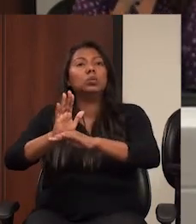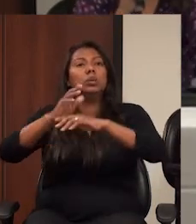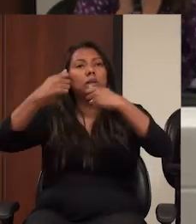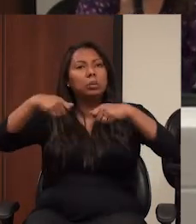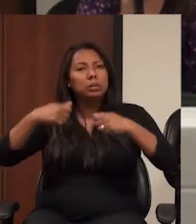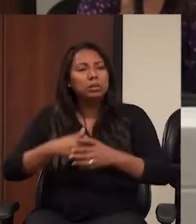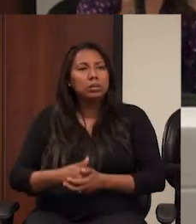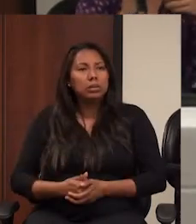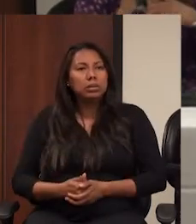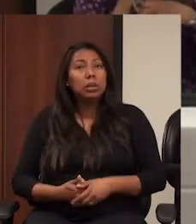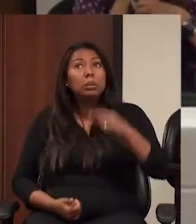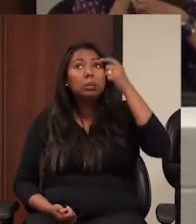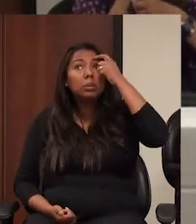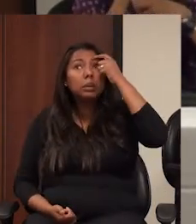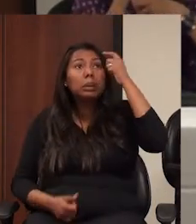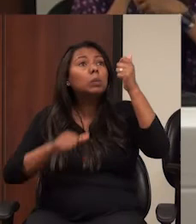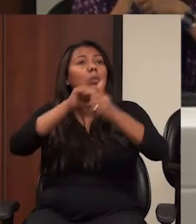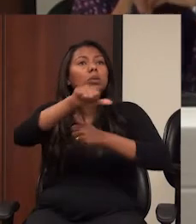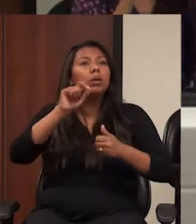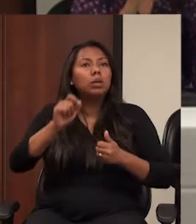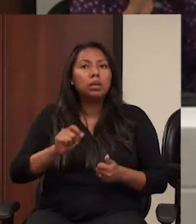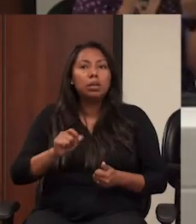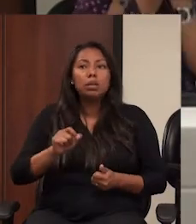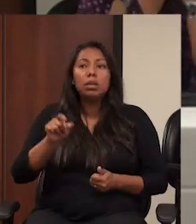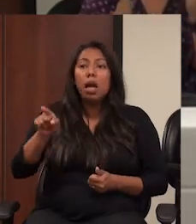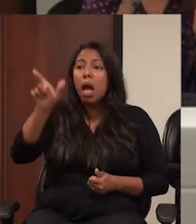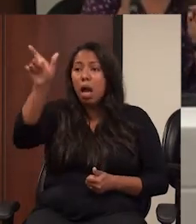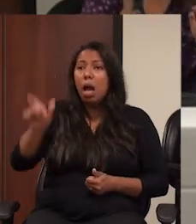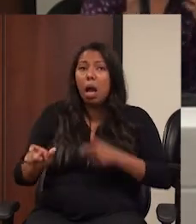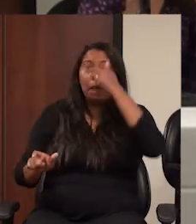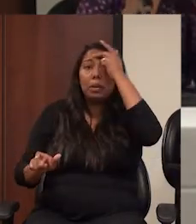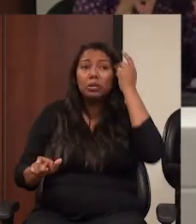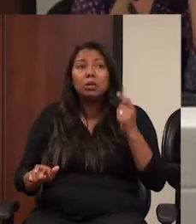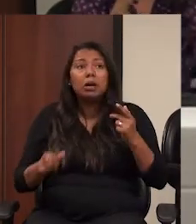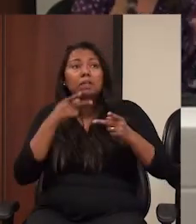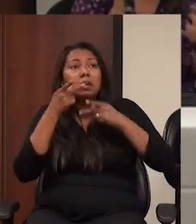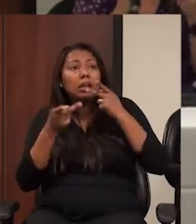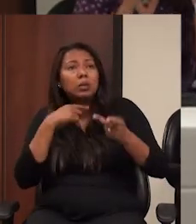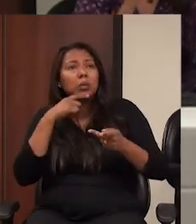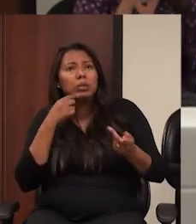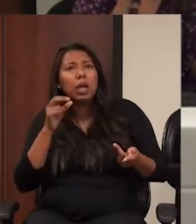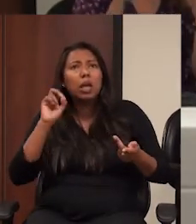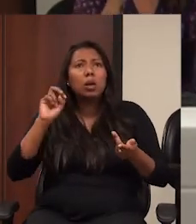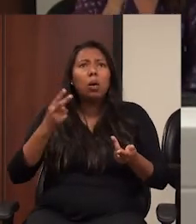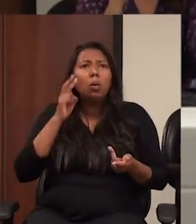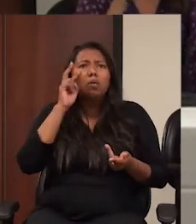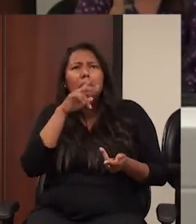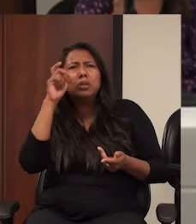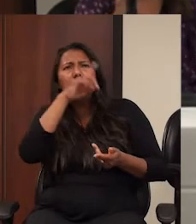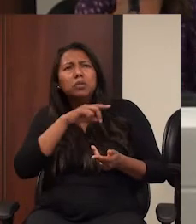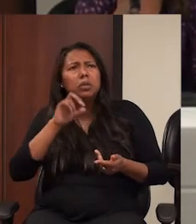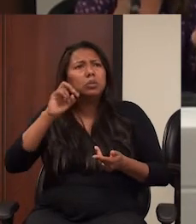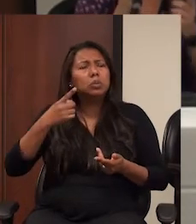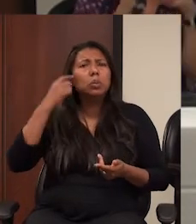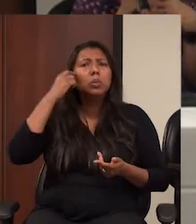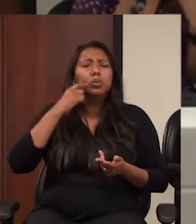que mudar esse pensamento de que a pessoa, porque ela tem uma dificuldade de fala, ou de visão, ou de audição, ou de